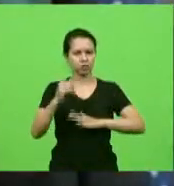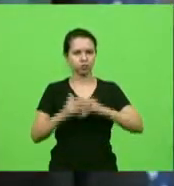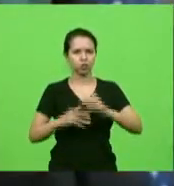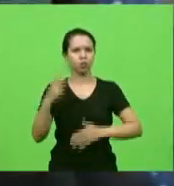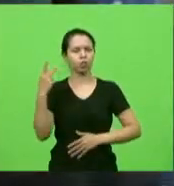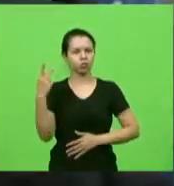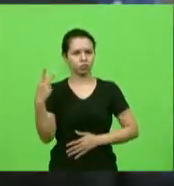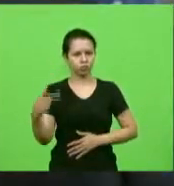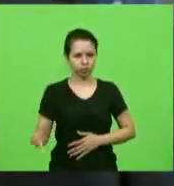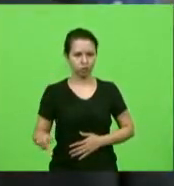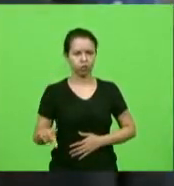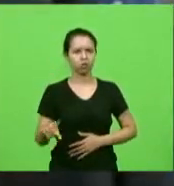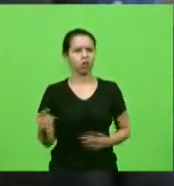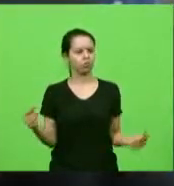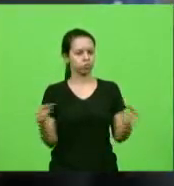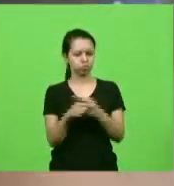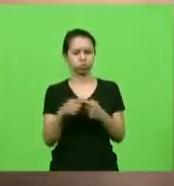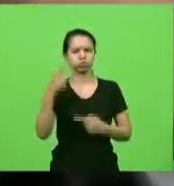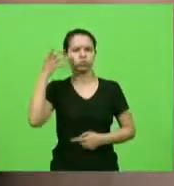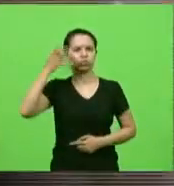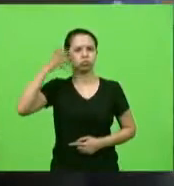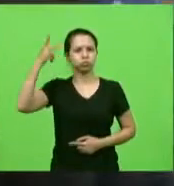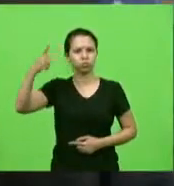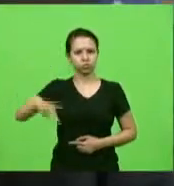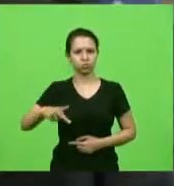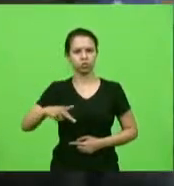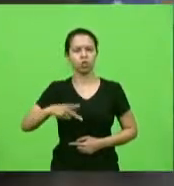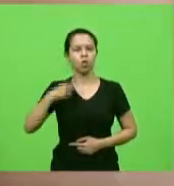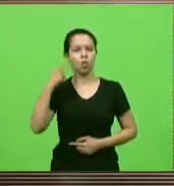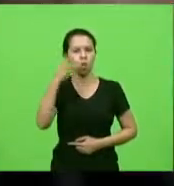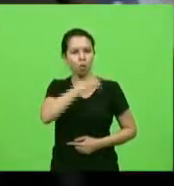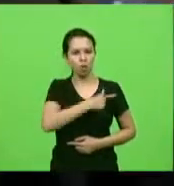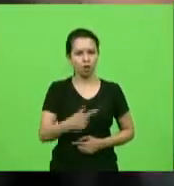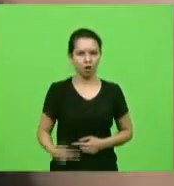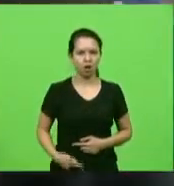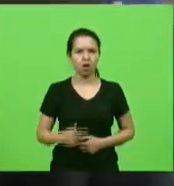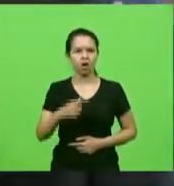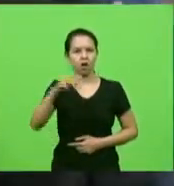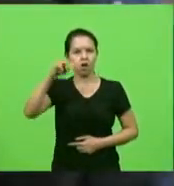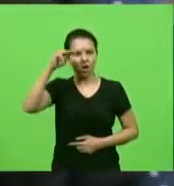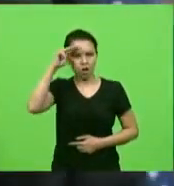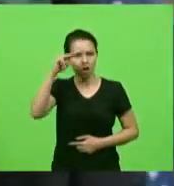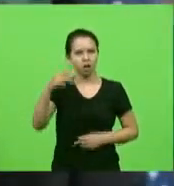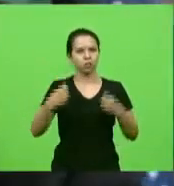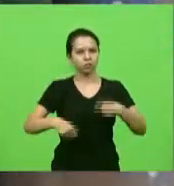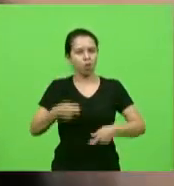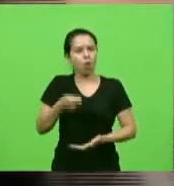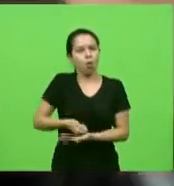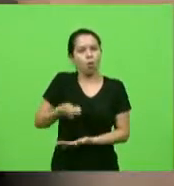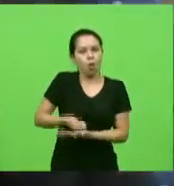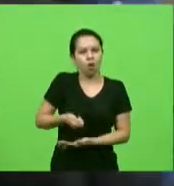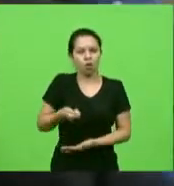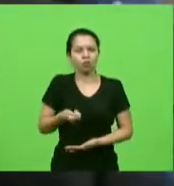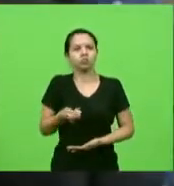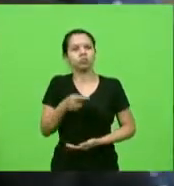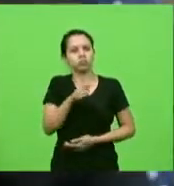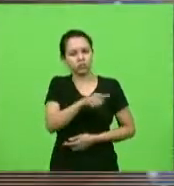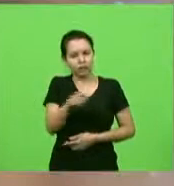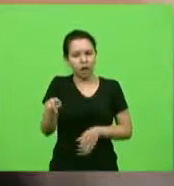não conduzem com seu discurso. O governador Carlos Moisés da Silva tem a obrigação de cobrar de seus